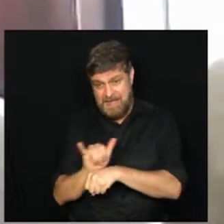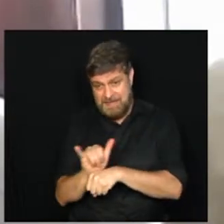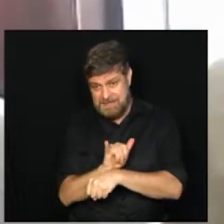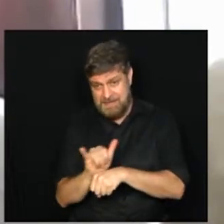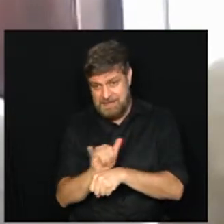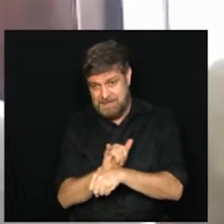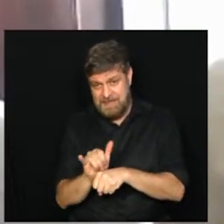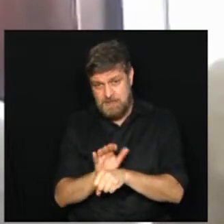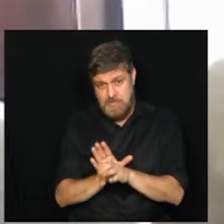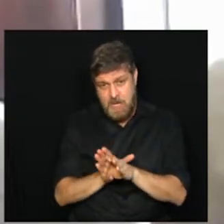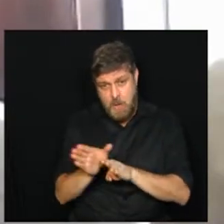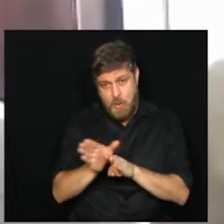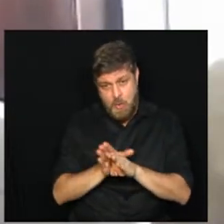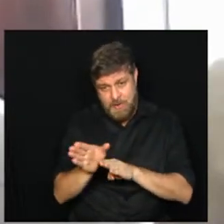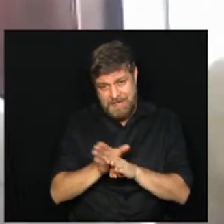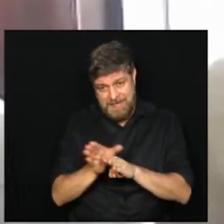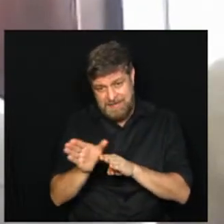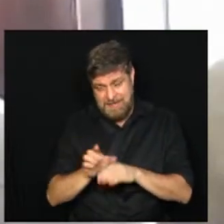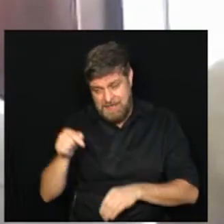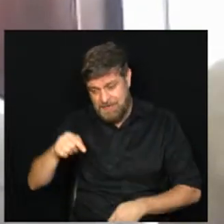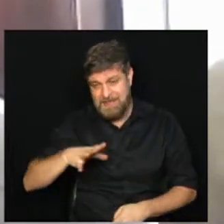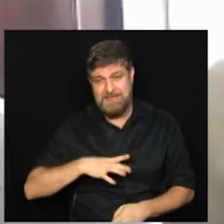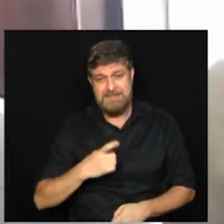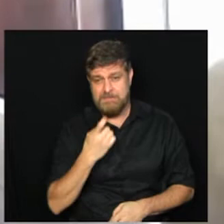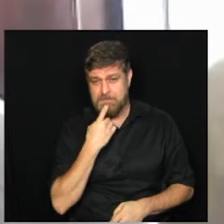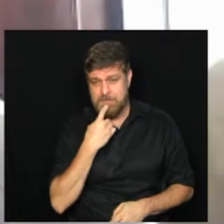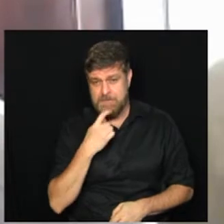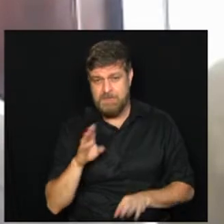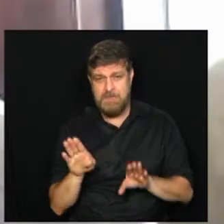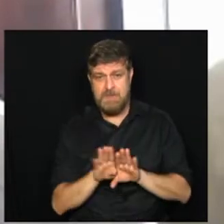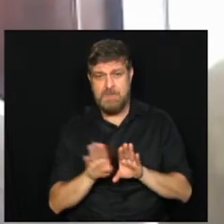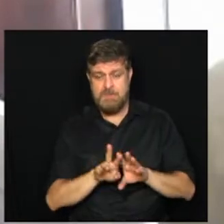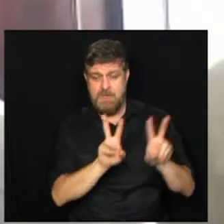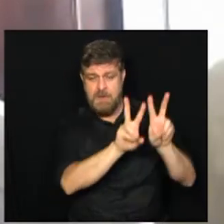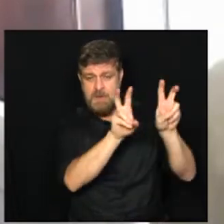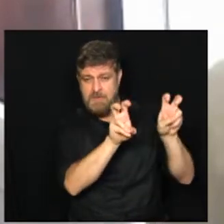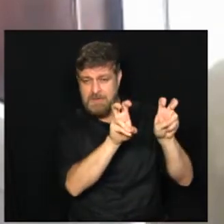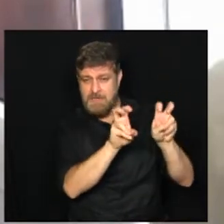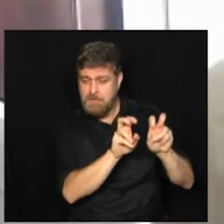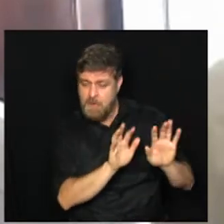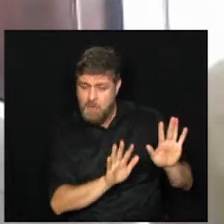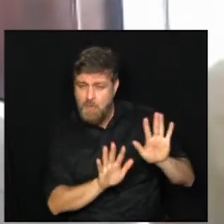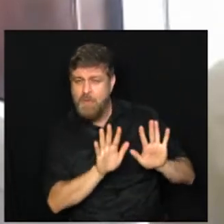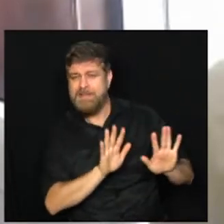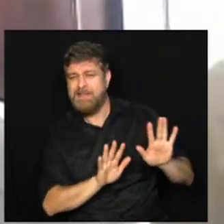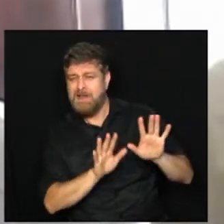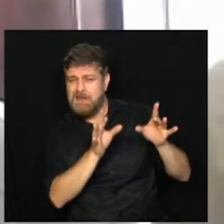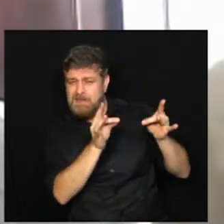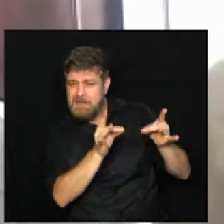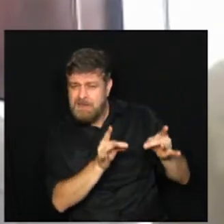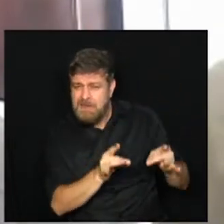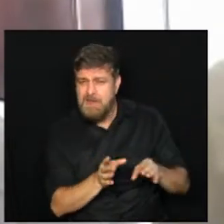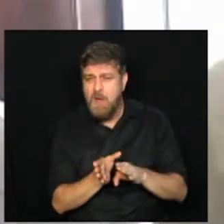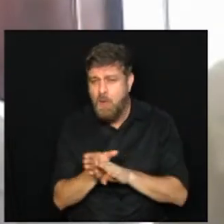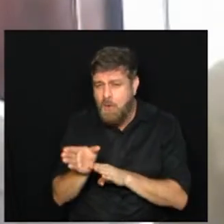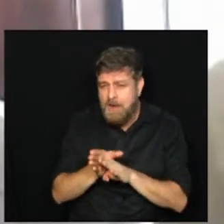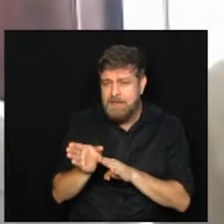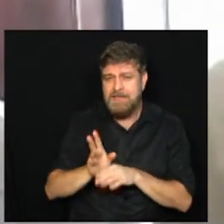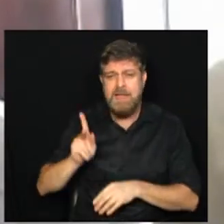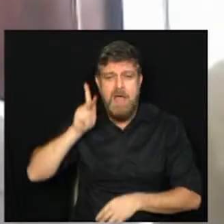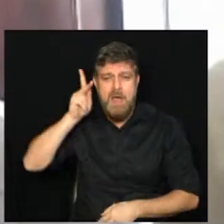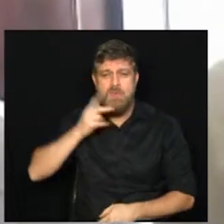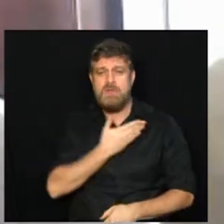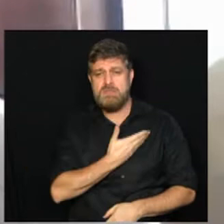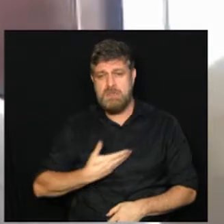transporte, uso misto na cidade, e um olhar muito cuidadoso, orientando para que todas as políticas